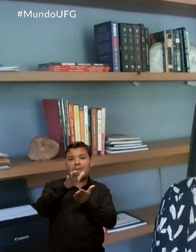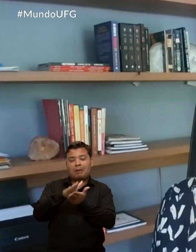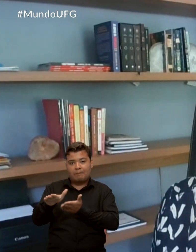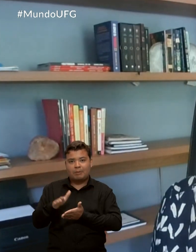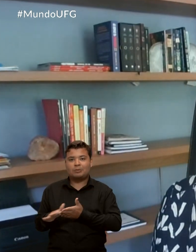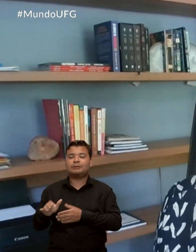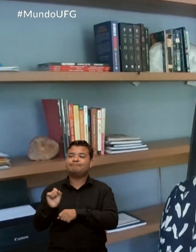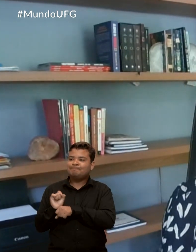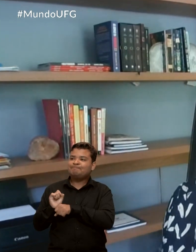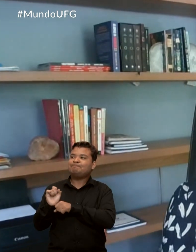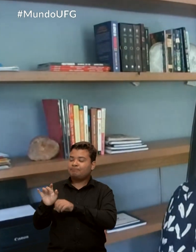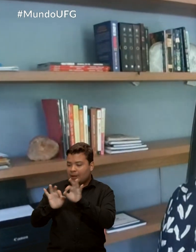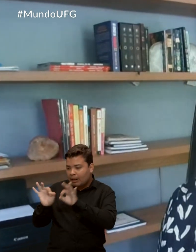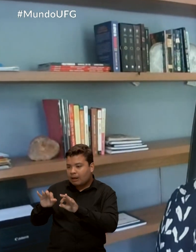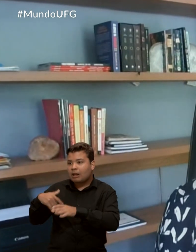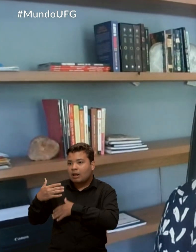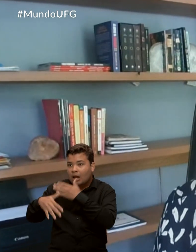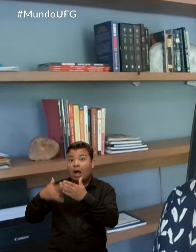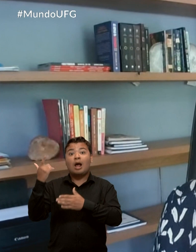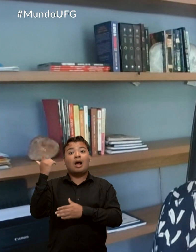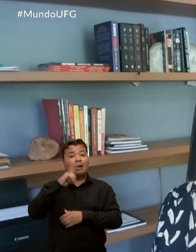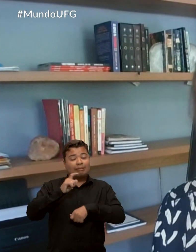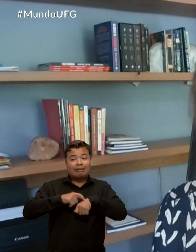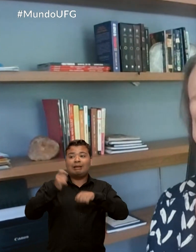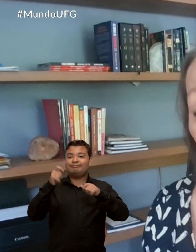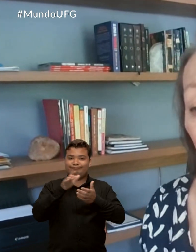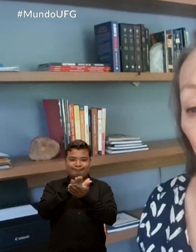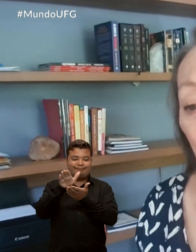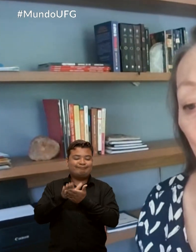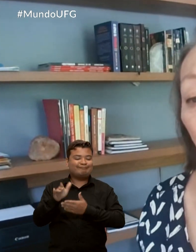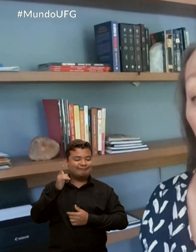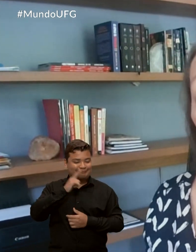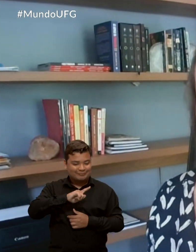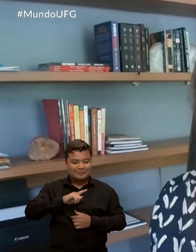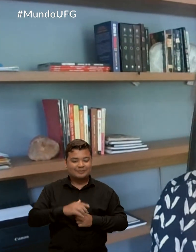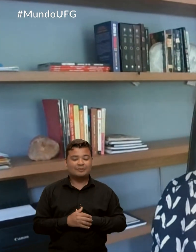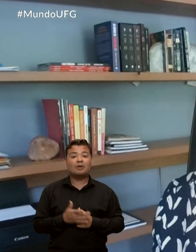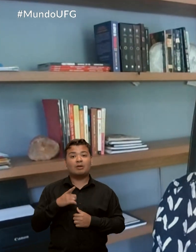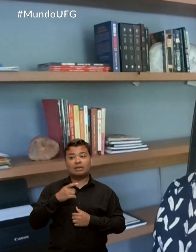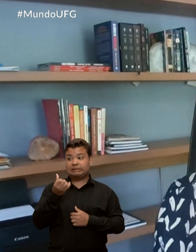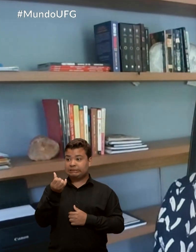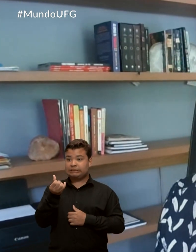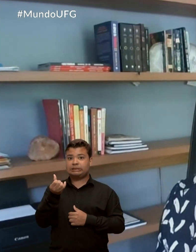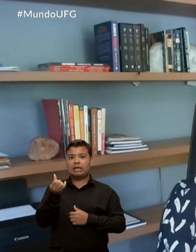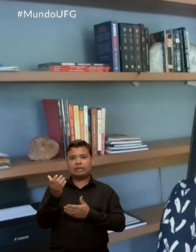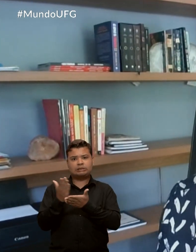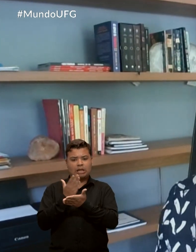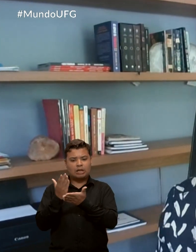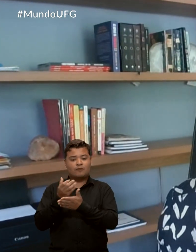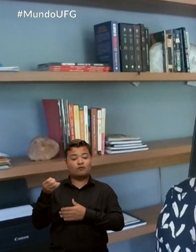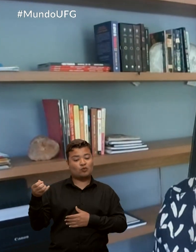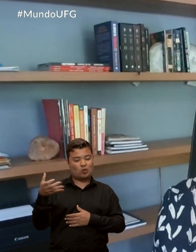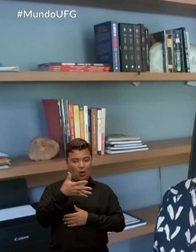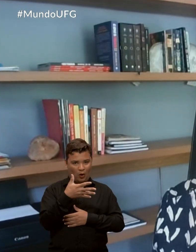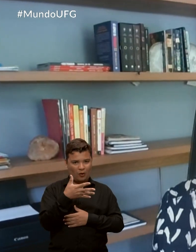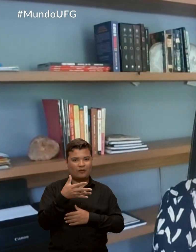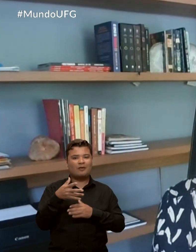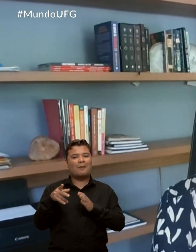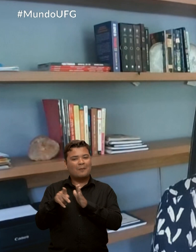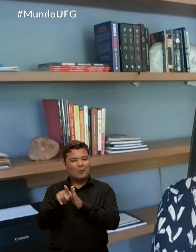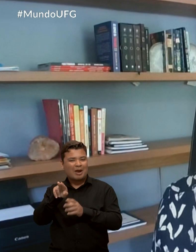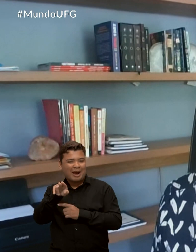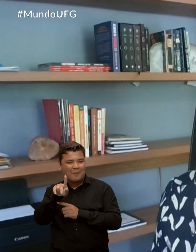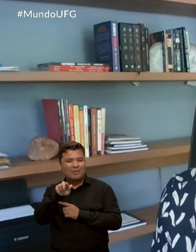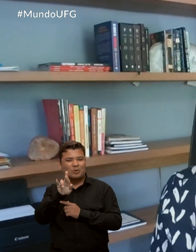isso aconteceu. Então, nós temos 6 livros novos agora, dos Irmãos Grimm, dessa coleção